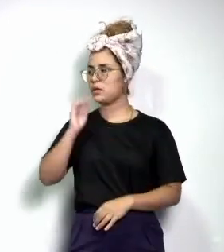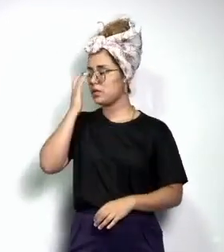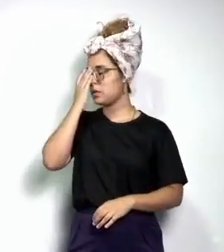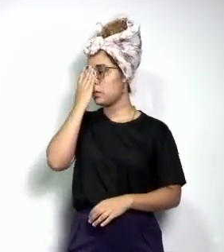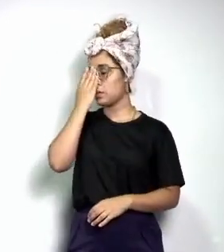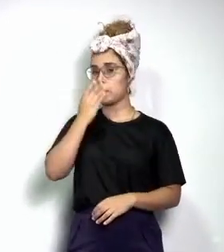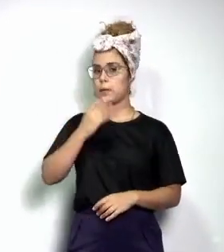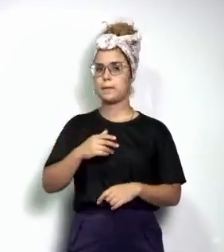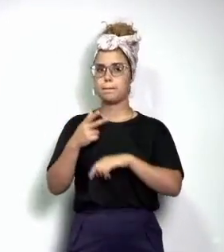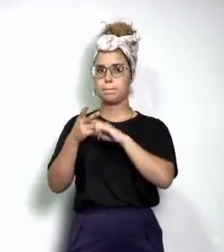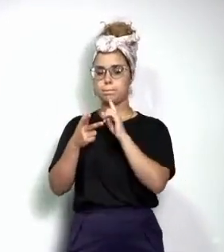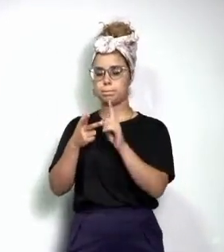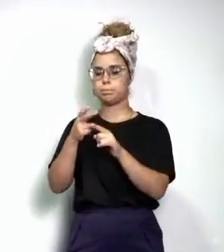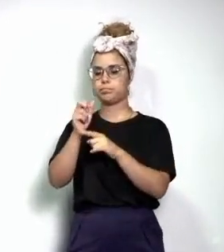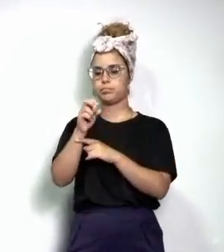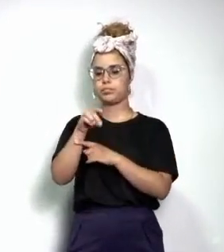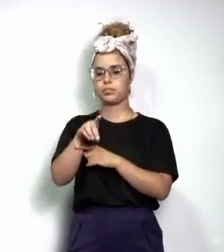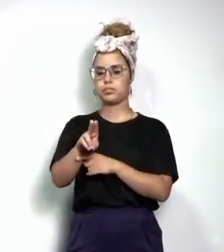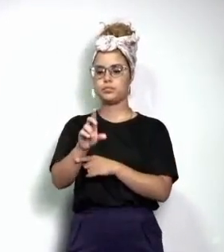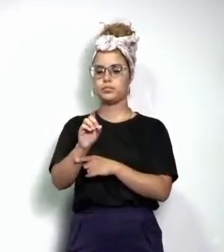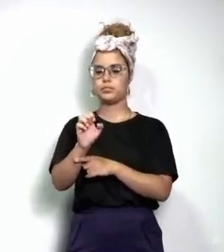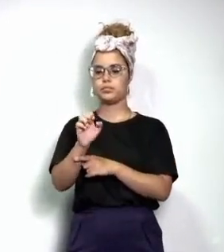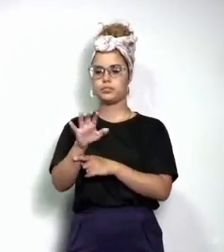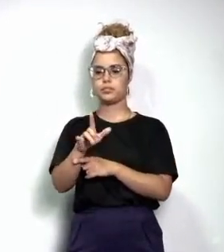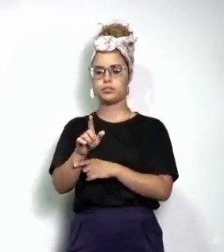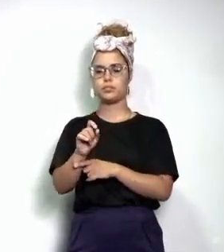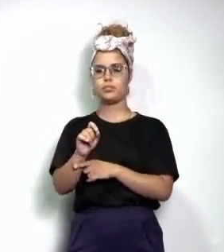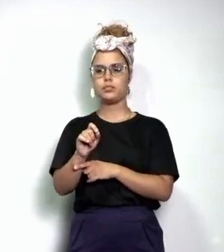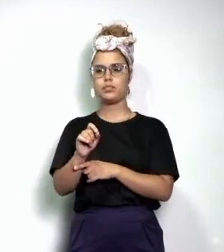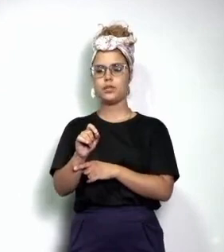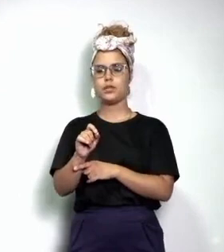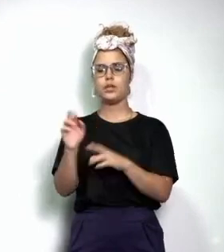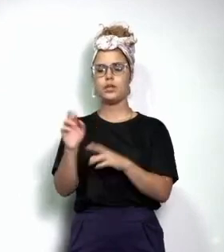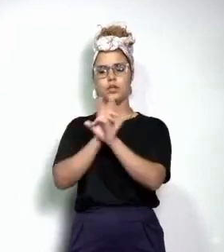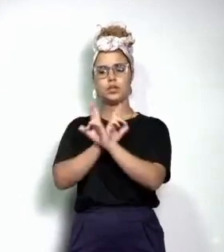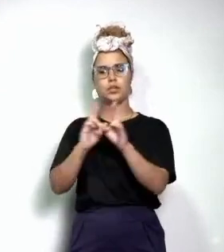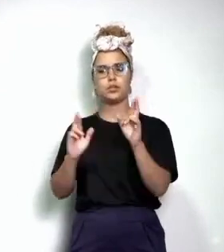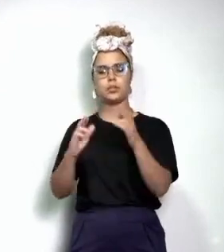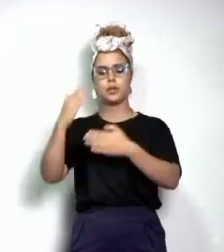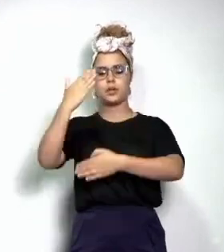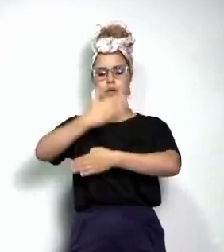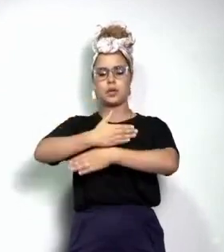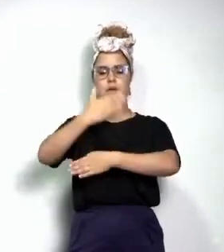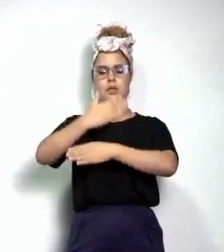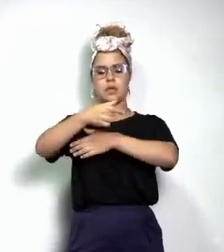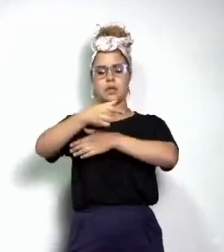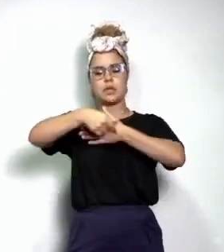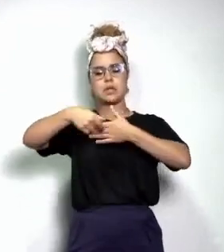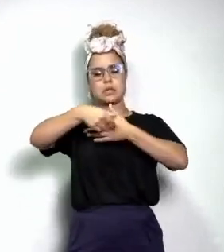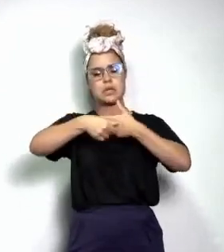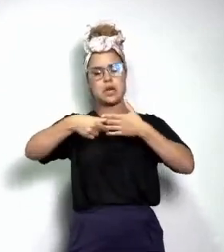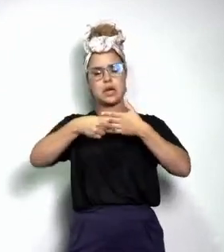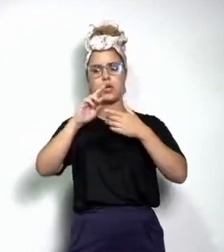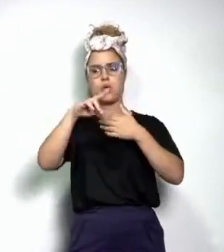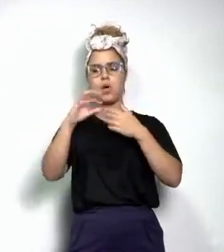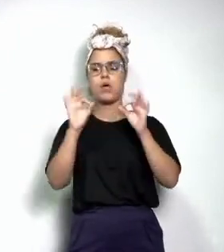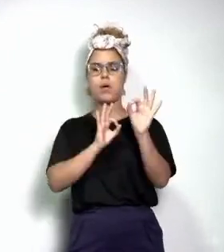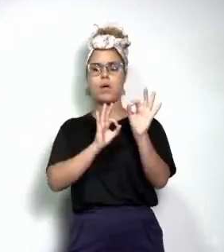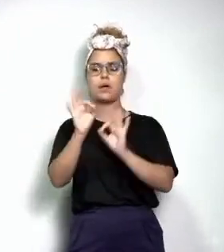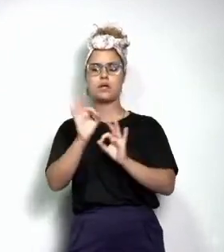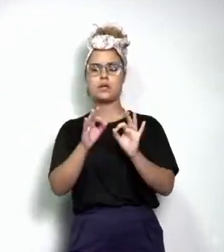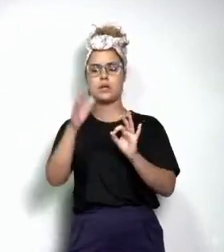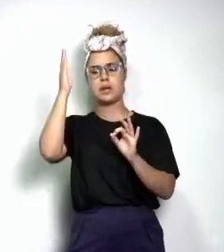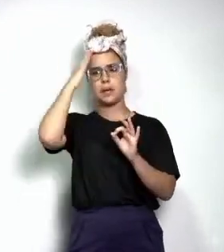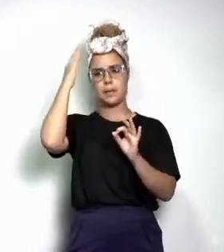E do André também, essa outra pergunta. Com relação às tags no Matchbox, qual a ordem que colamos? Pensando